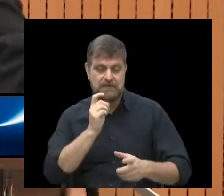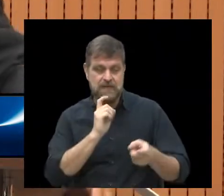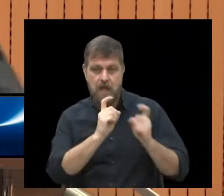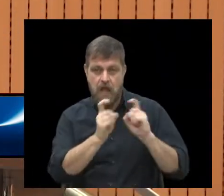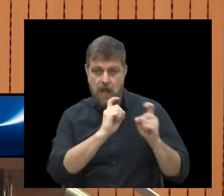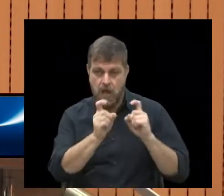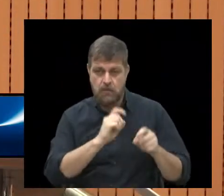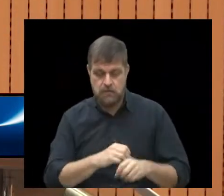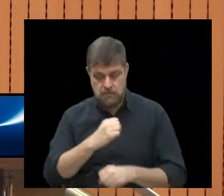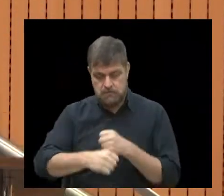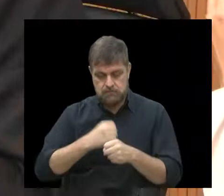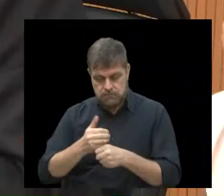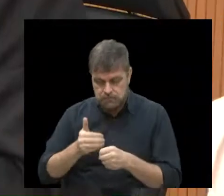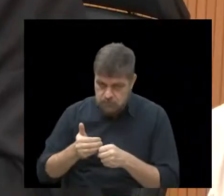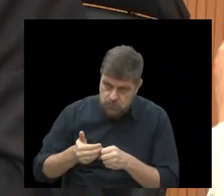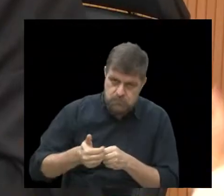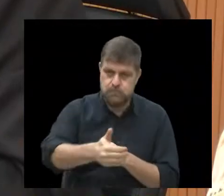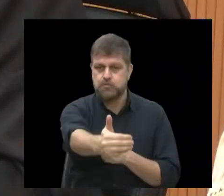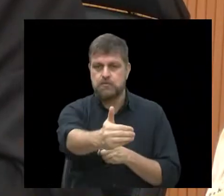período.